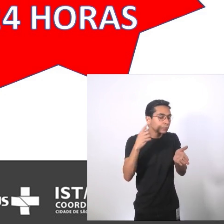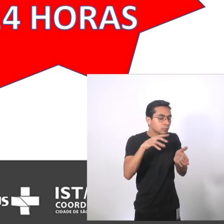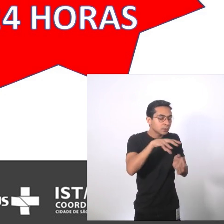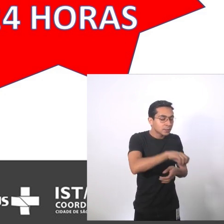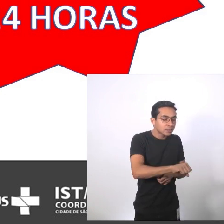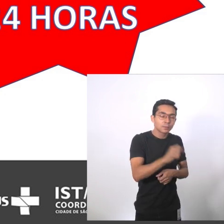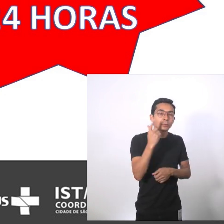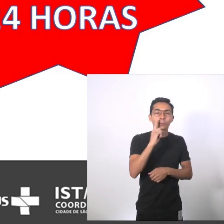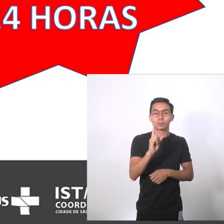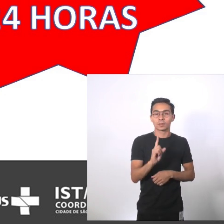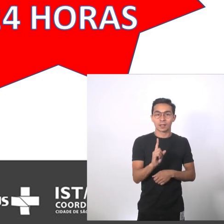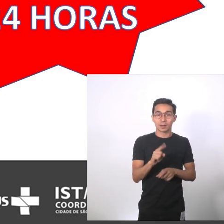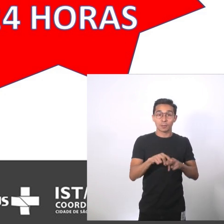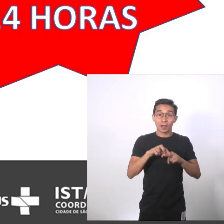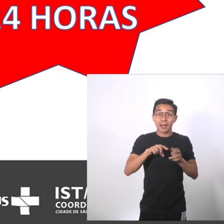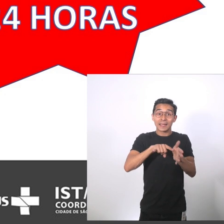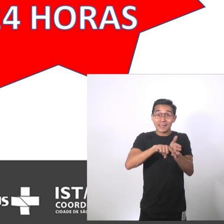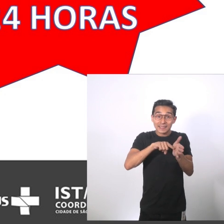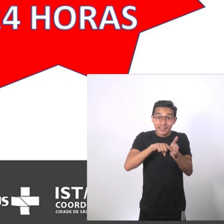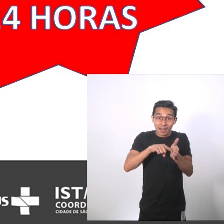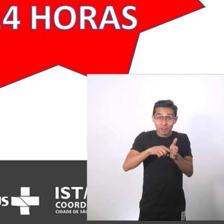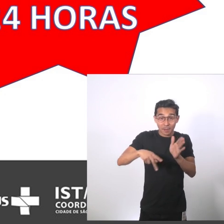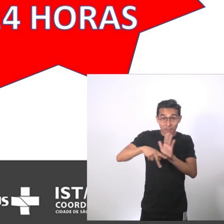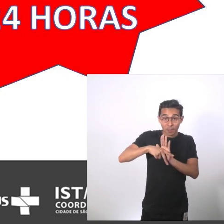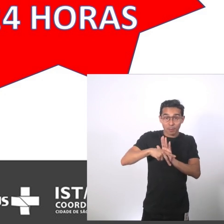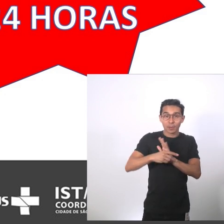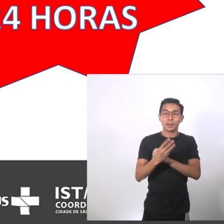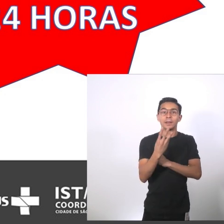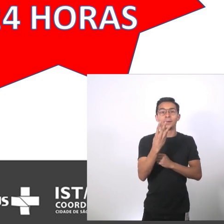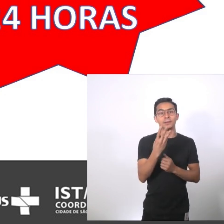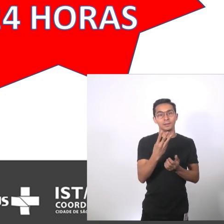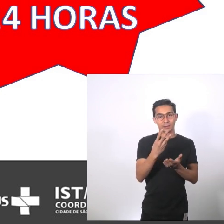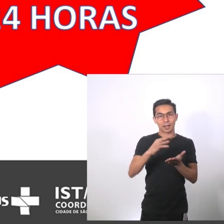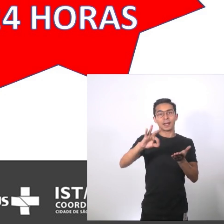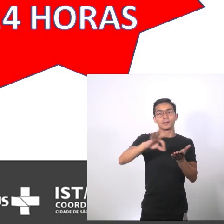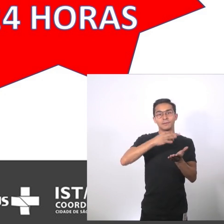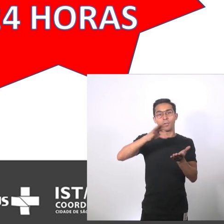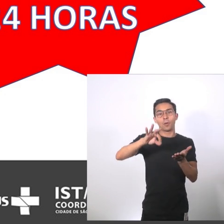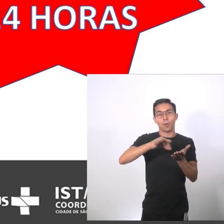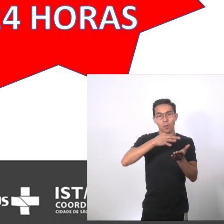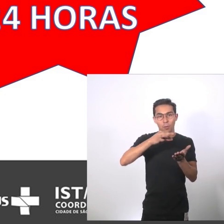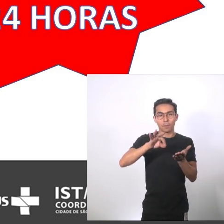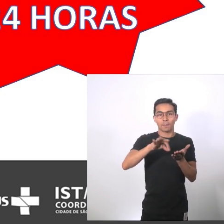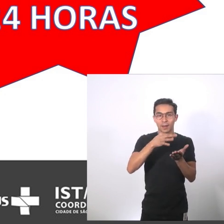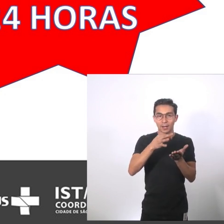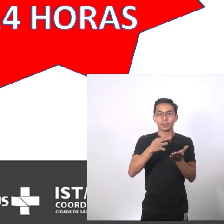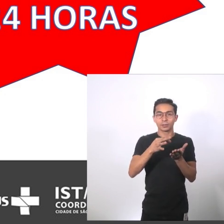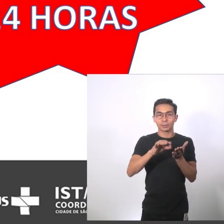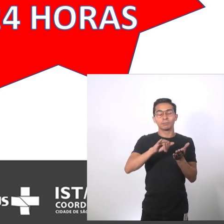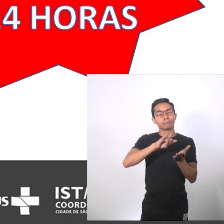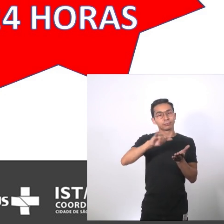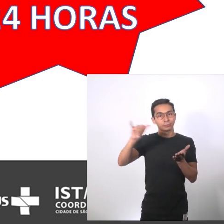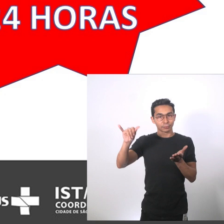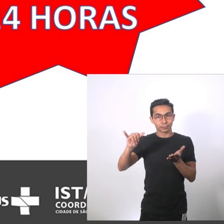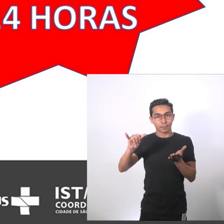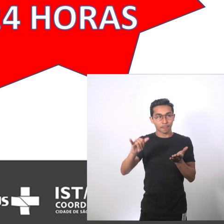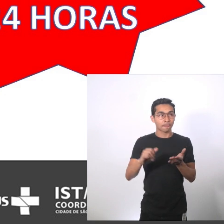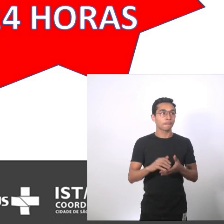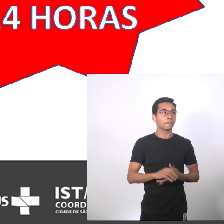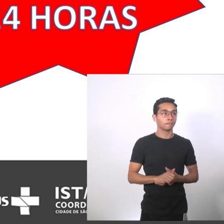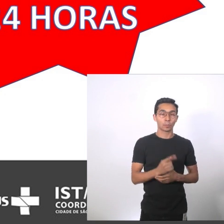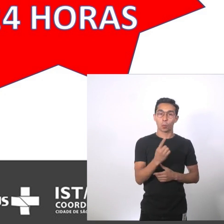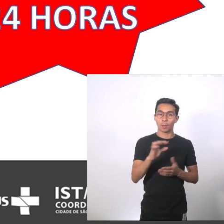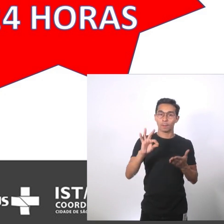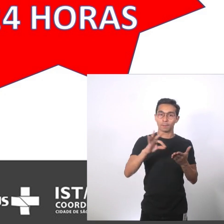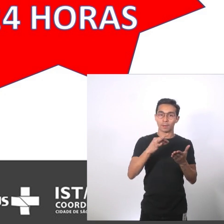folhas de notificação, como a doutora Melissa tinha falado, né? E uma folha de notificação, ela obrigatoriamente,